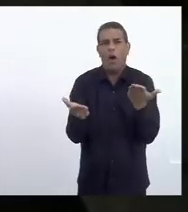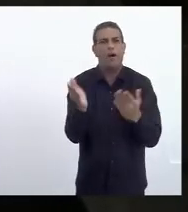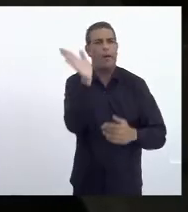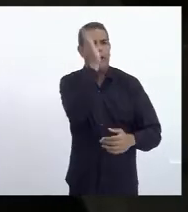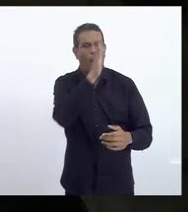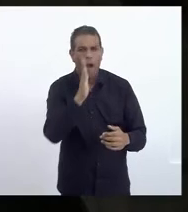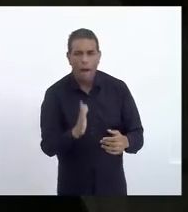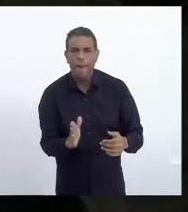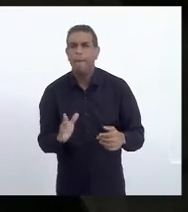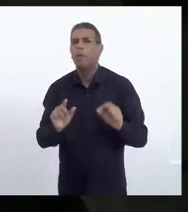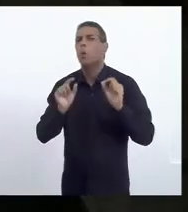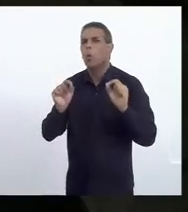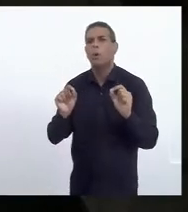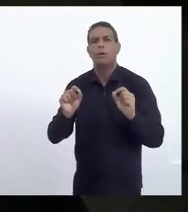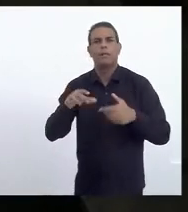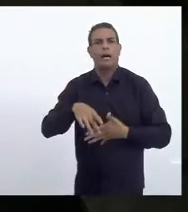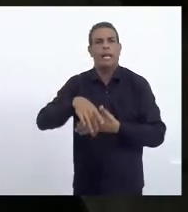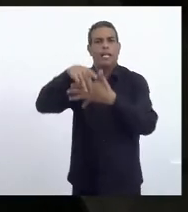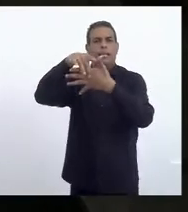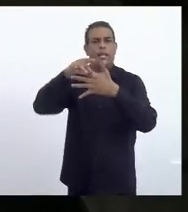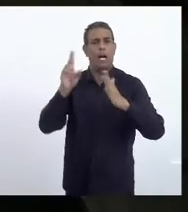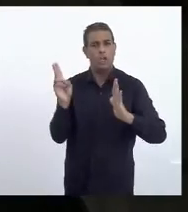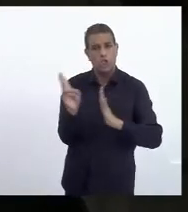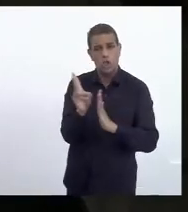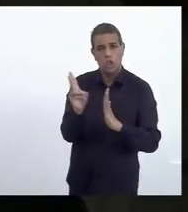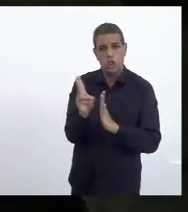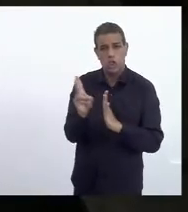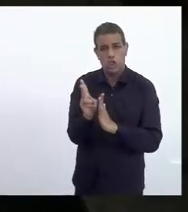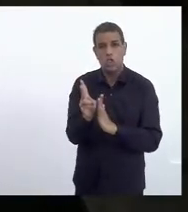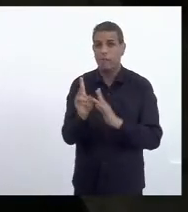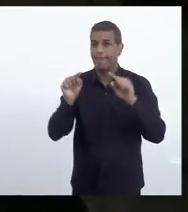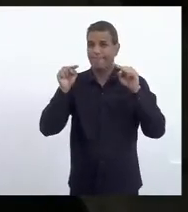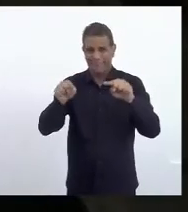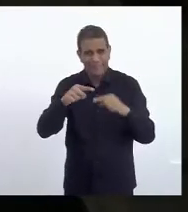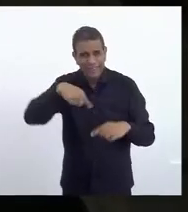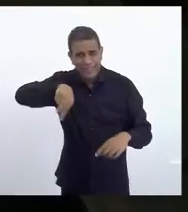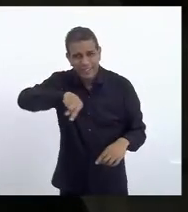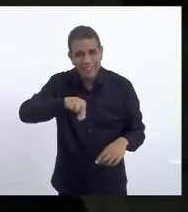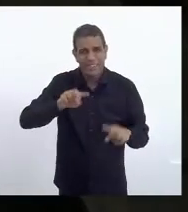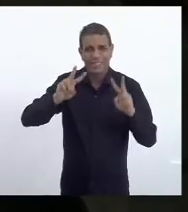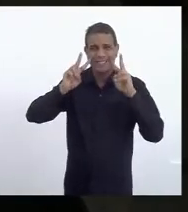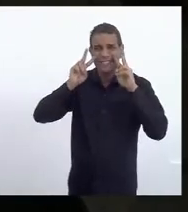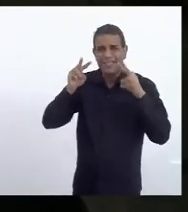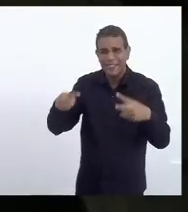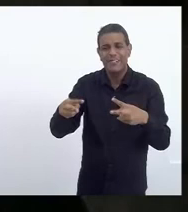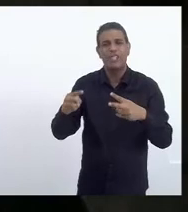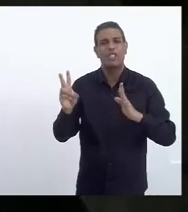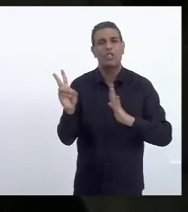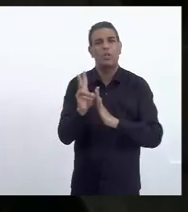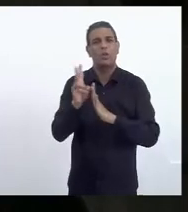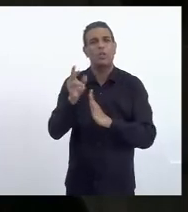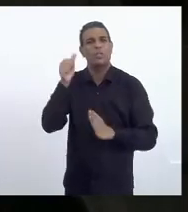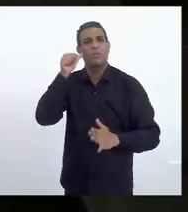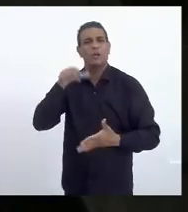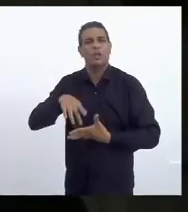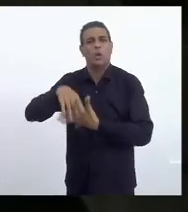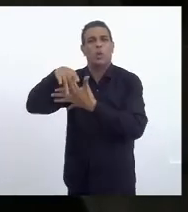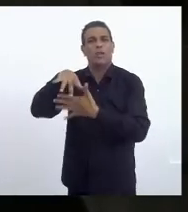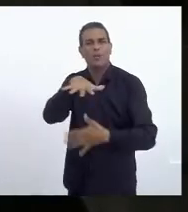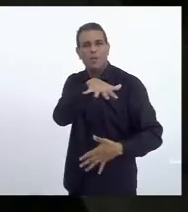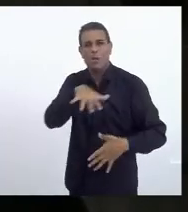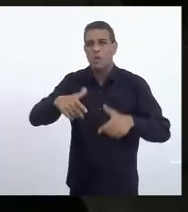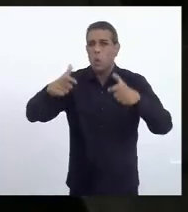da liderança indígena dai não sei se a Ju viu uma liderança indígena e